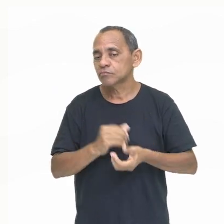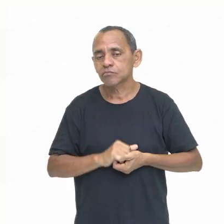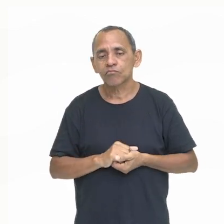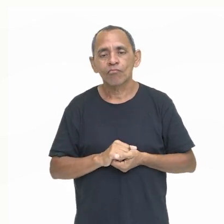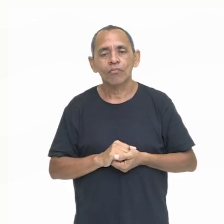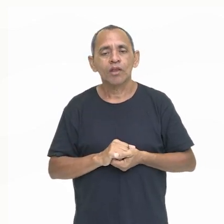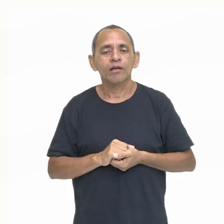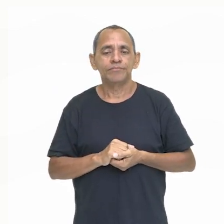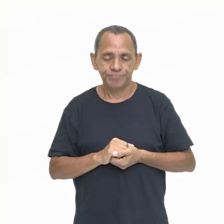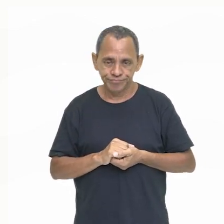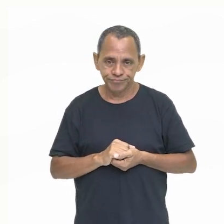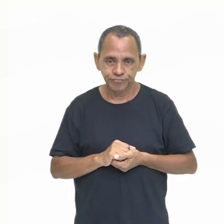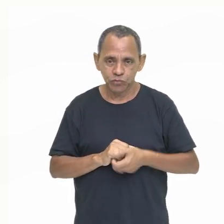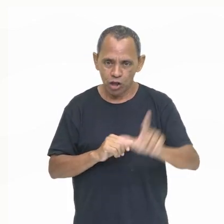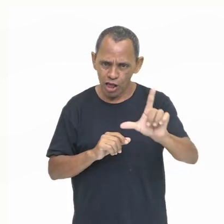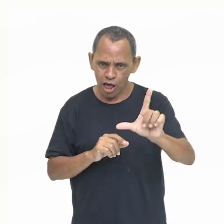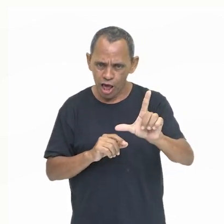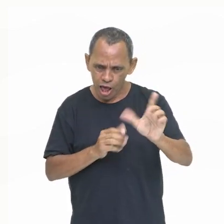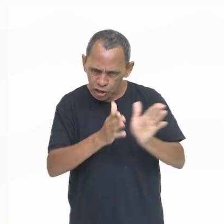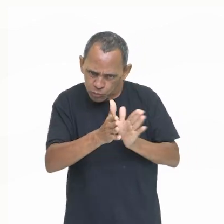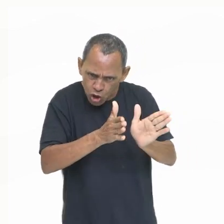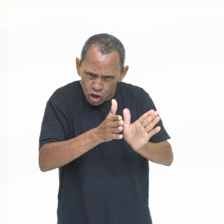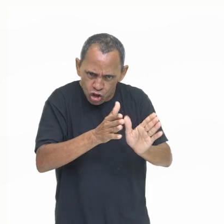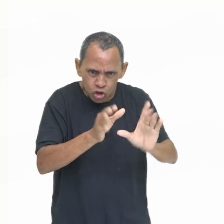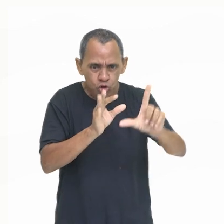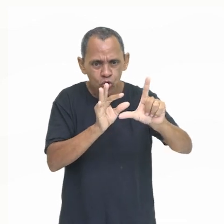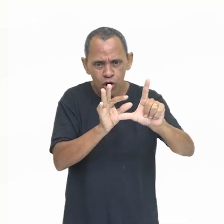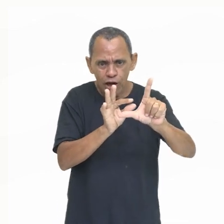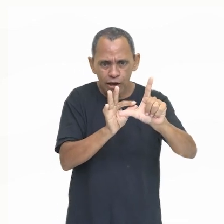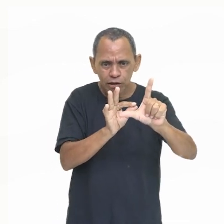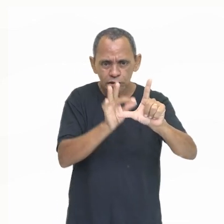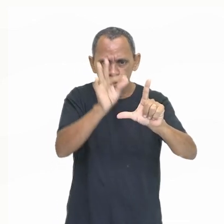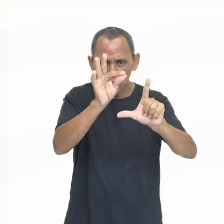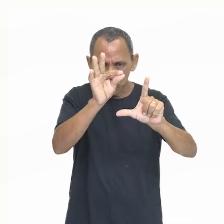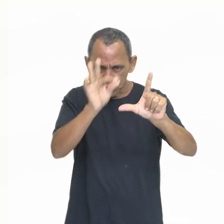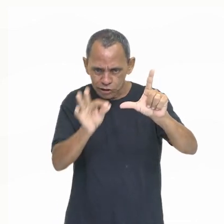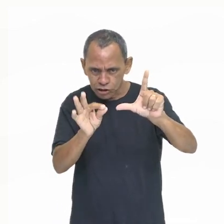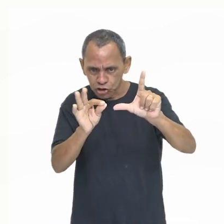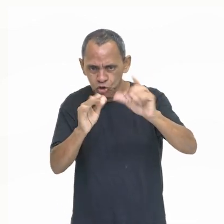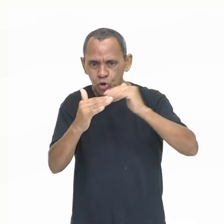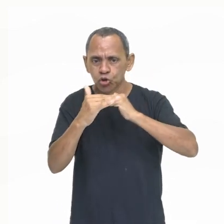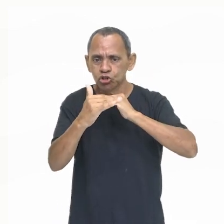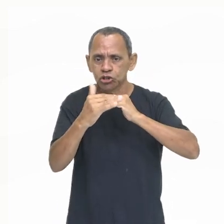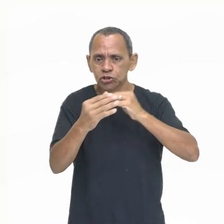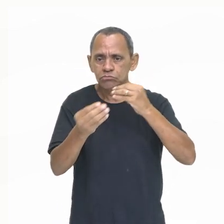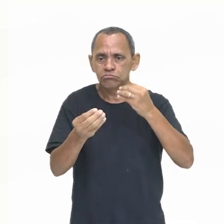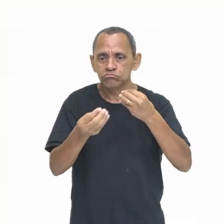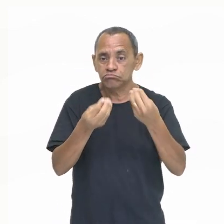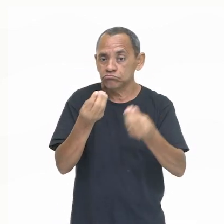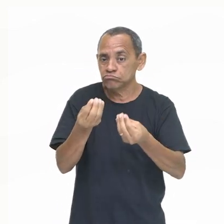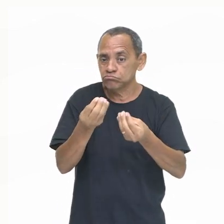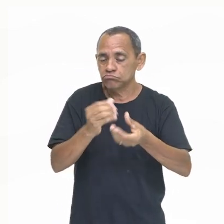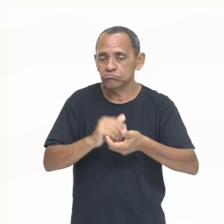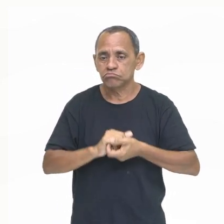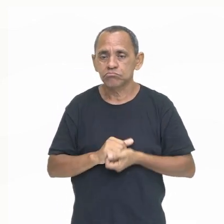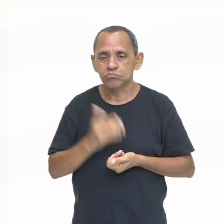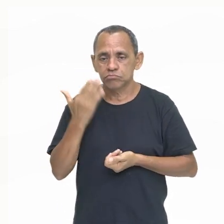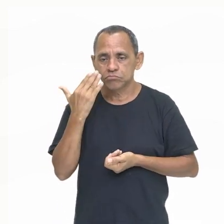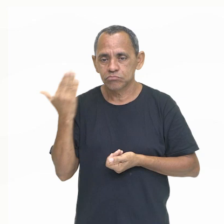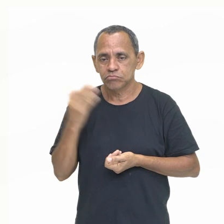decrescente. Nesse intervalo que você está sinalizando aqui, ela é constante. Para esse outro intervalo aqui, ó, ela é